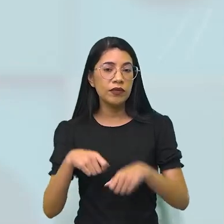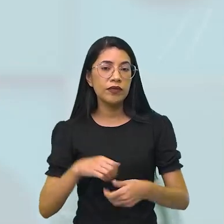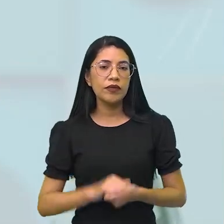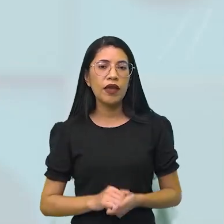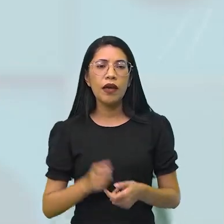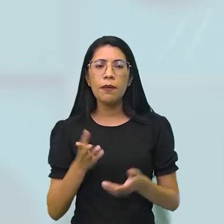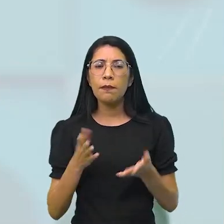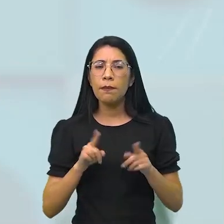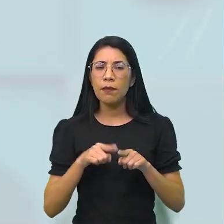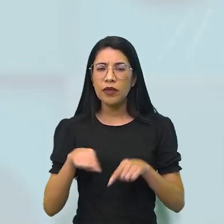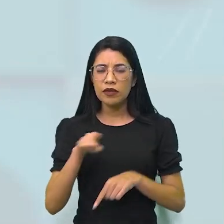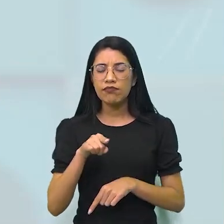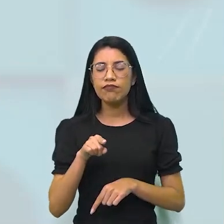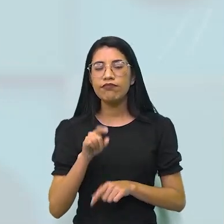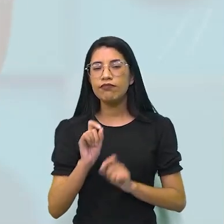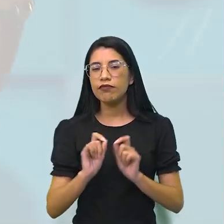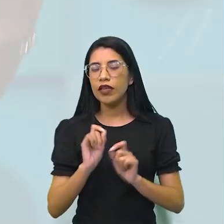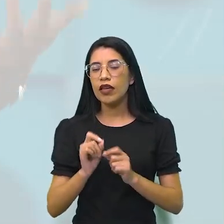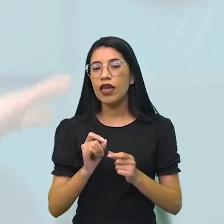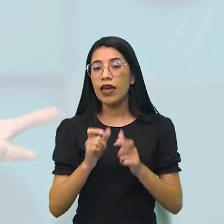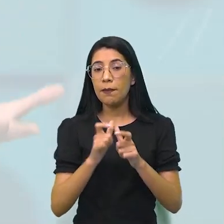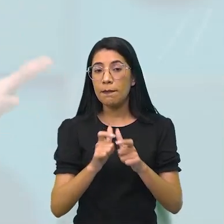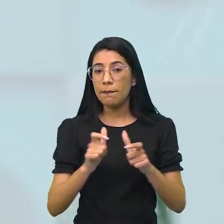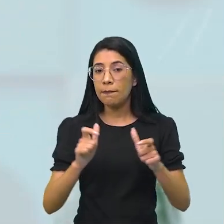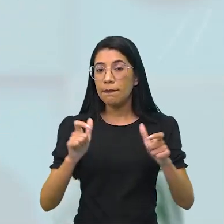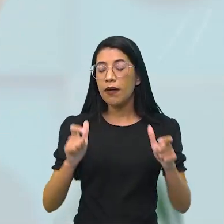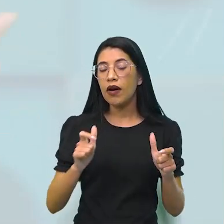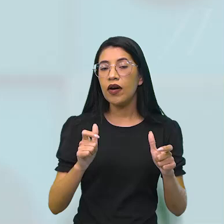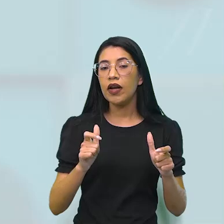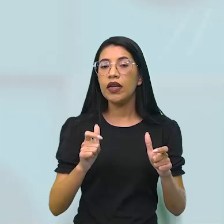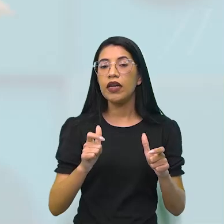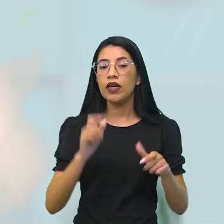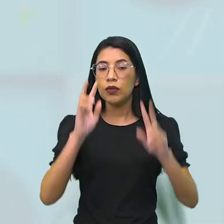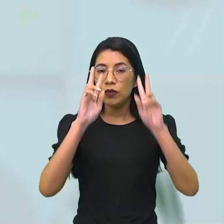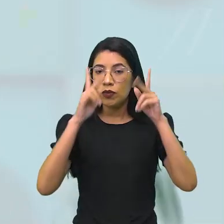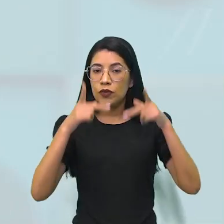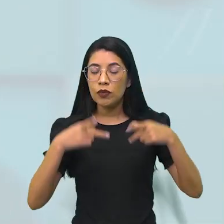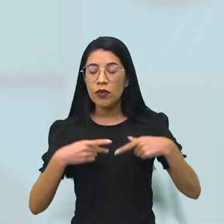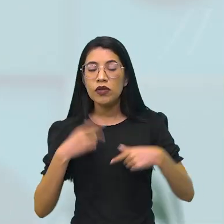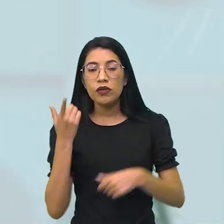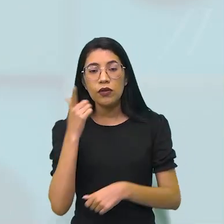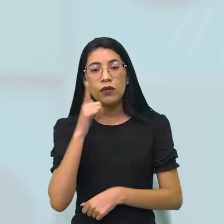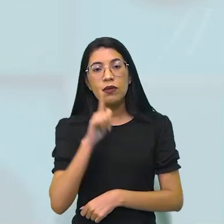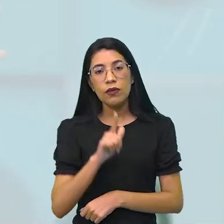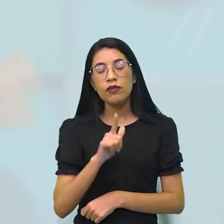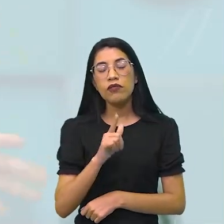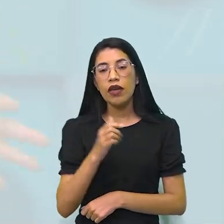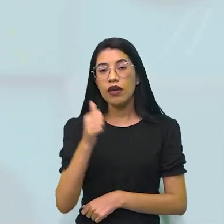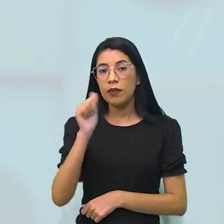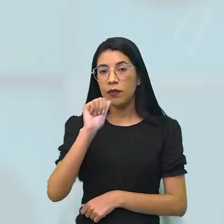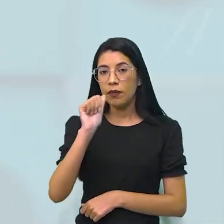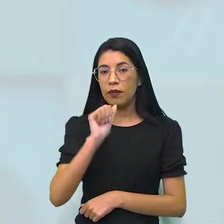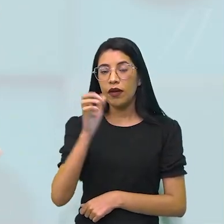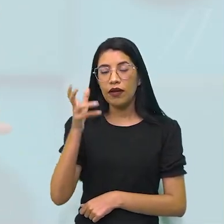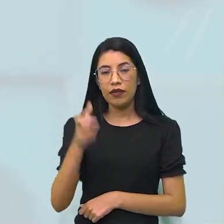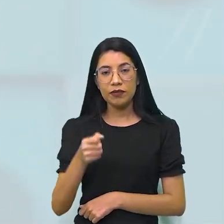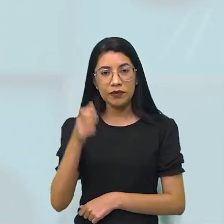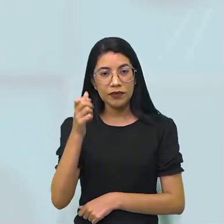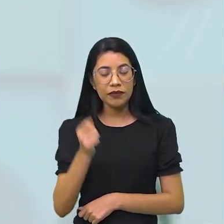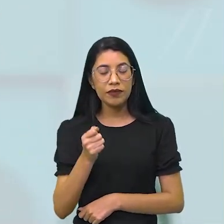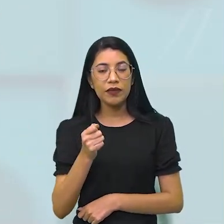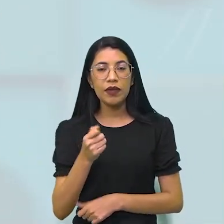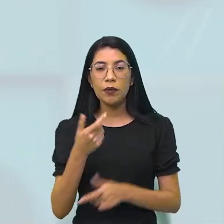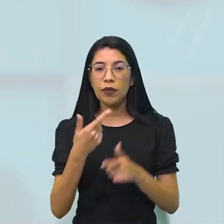perceberam que lá no texto fala assim que uma grande parte do grupo, né, de humanos consegue tomar leite normalmente, sem se